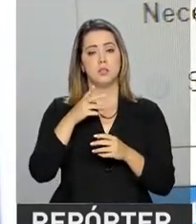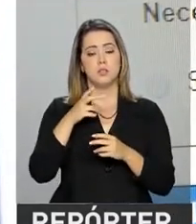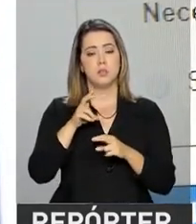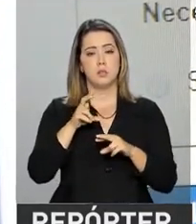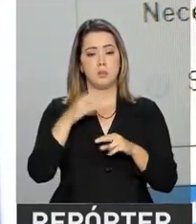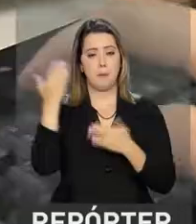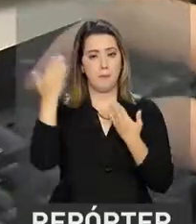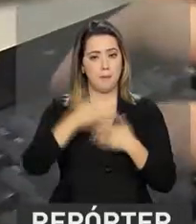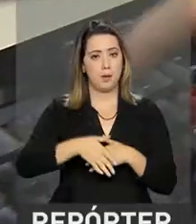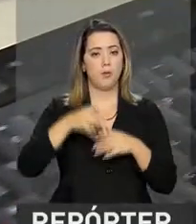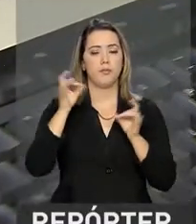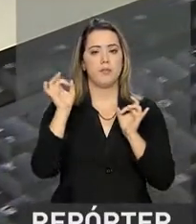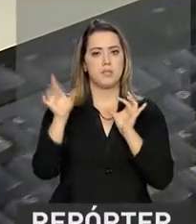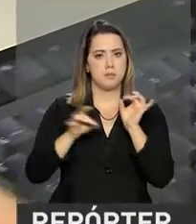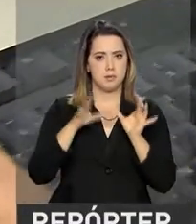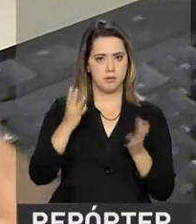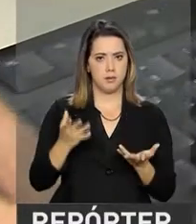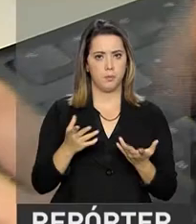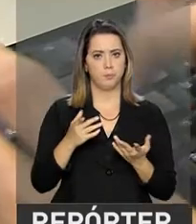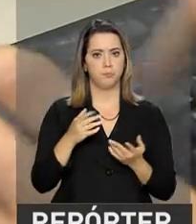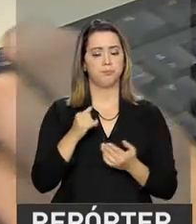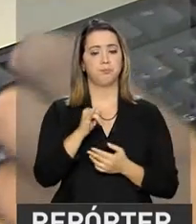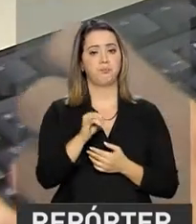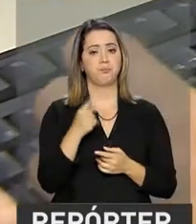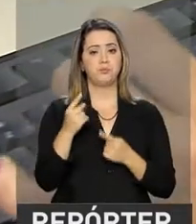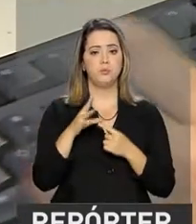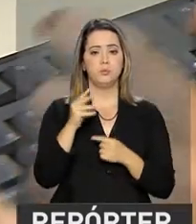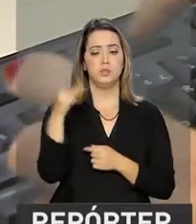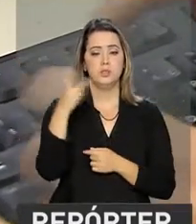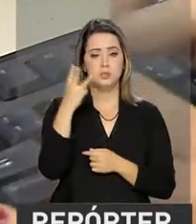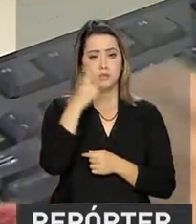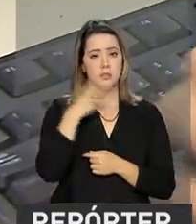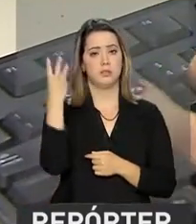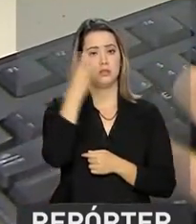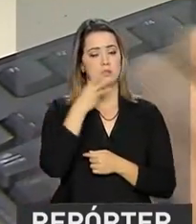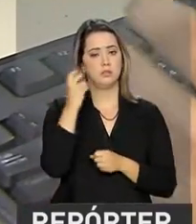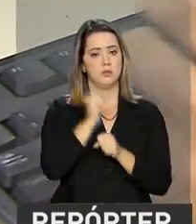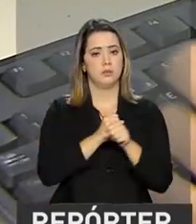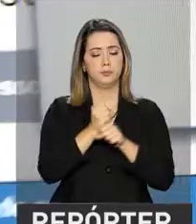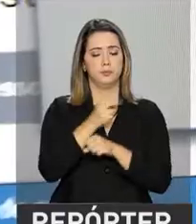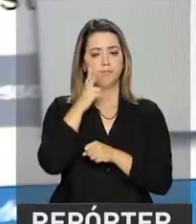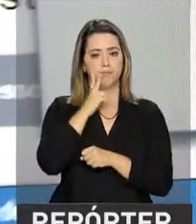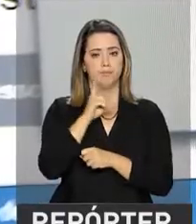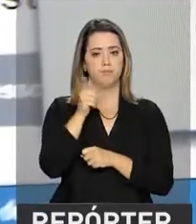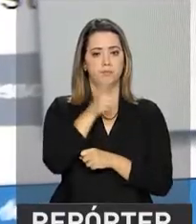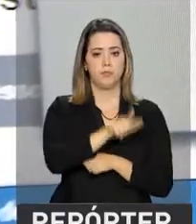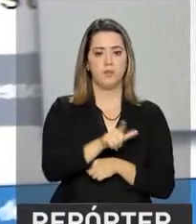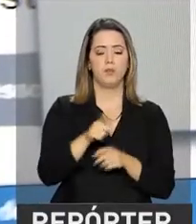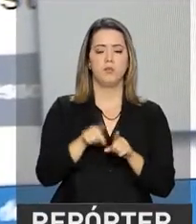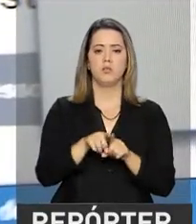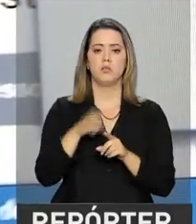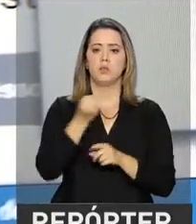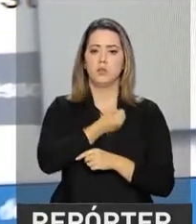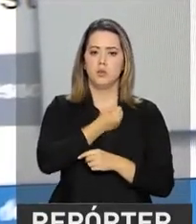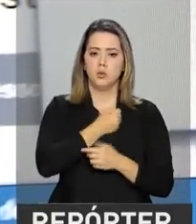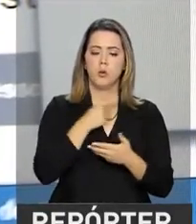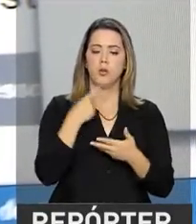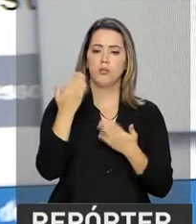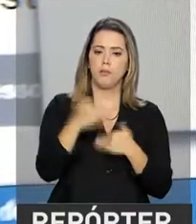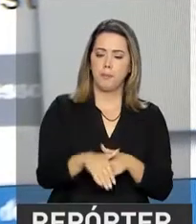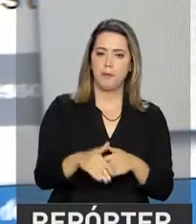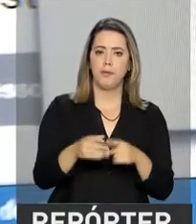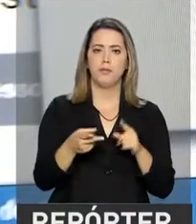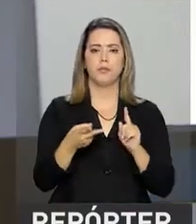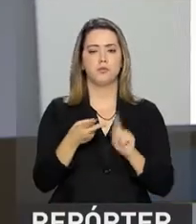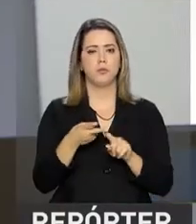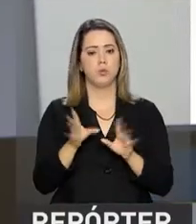ou específico. As áreas são avaliadas a cada 3 anos e as notas dos alunos, somadas a outros quesitos avaliados pelo